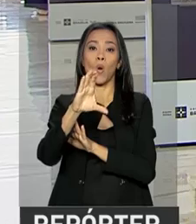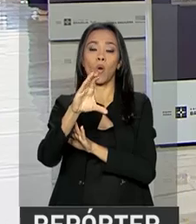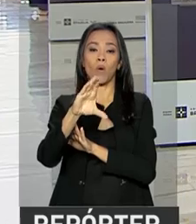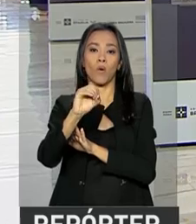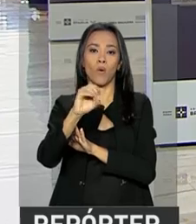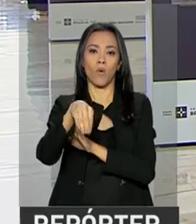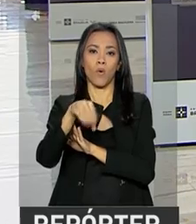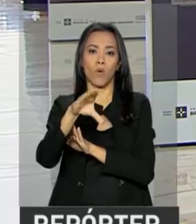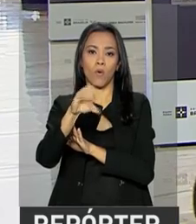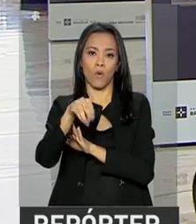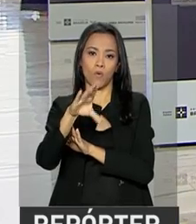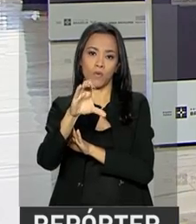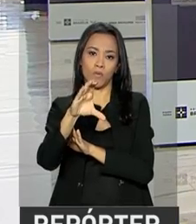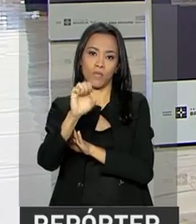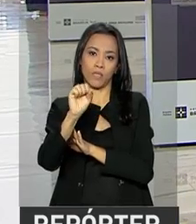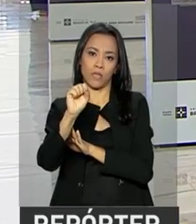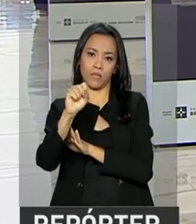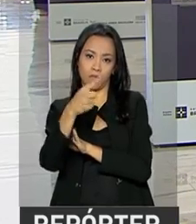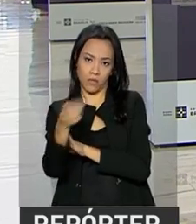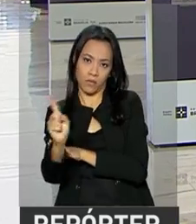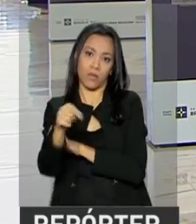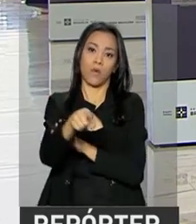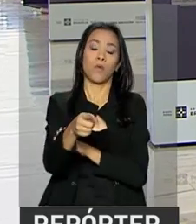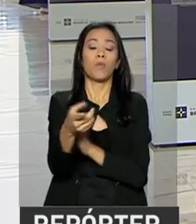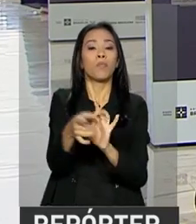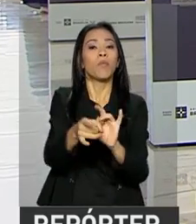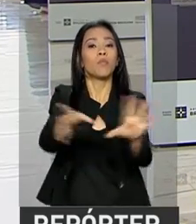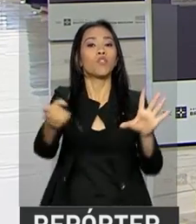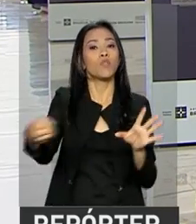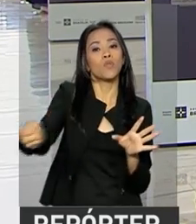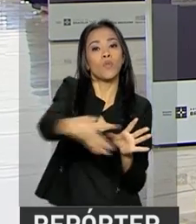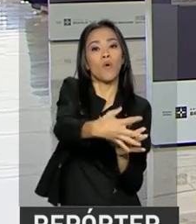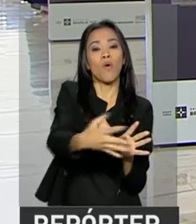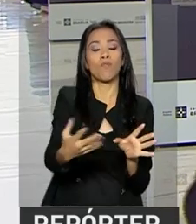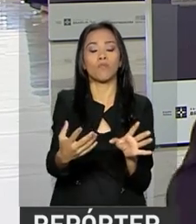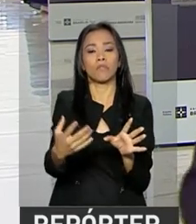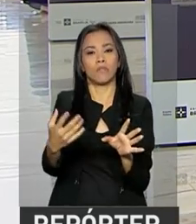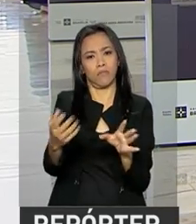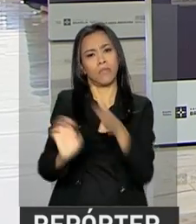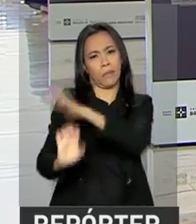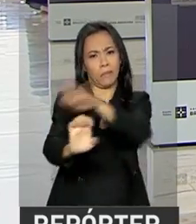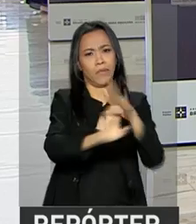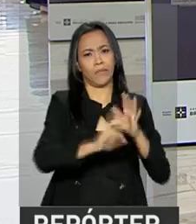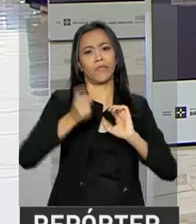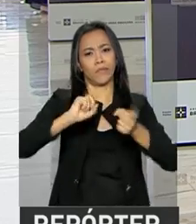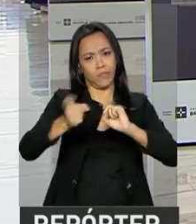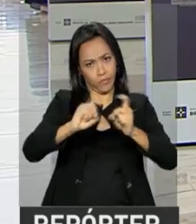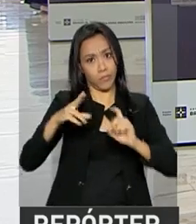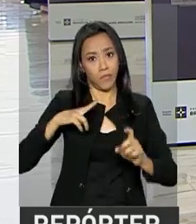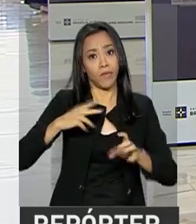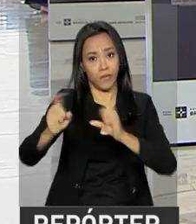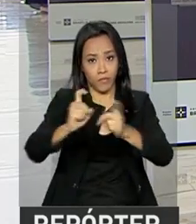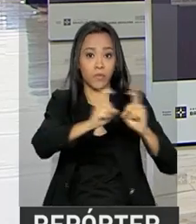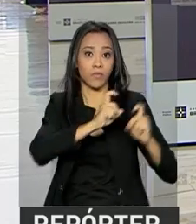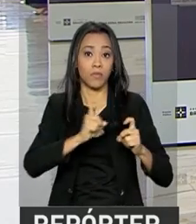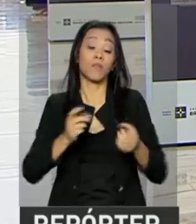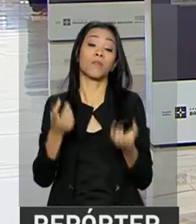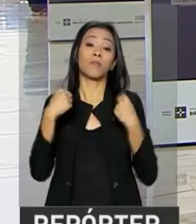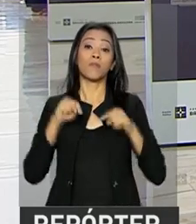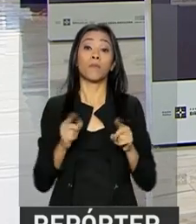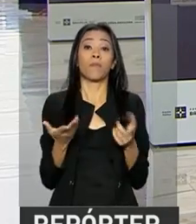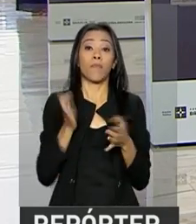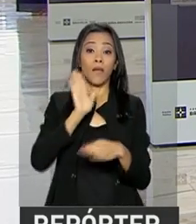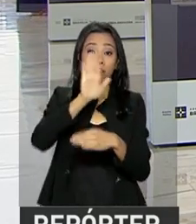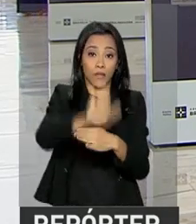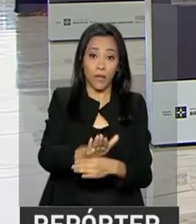que deve destravar investimentos permitir novos investimentos no setor ainda na agenda do presidente Michel Temer na parte da tarde